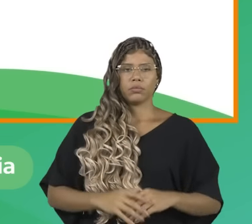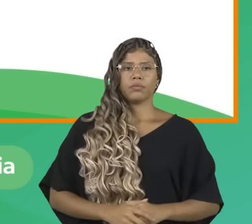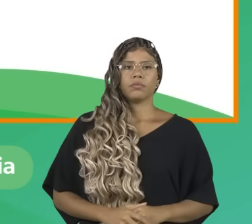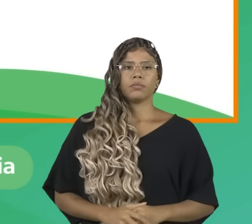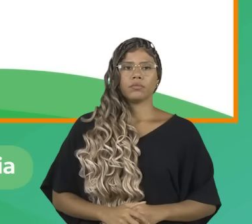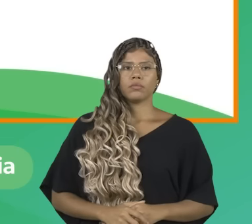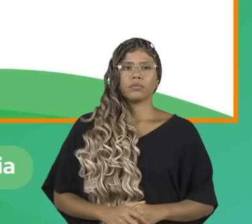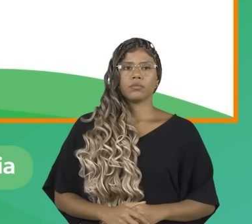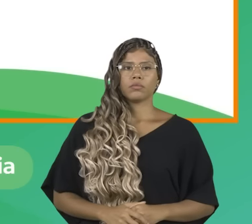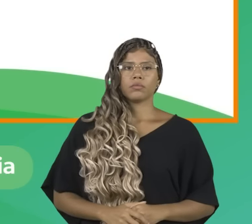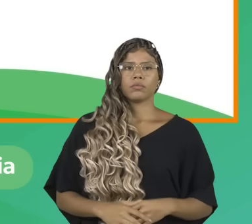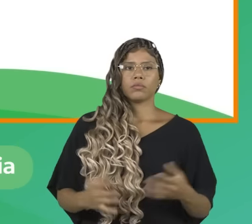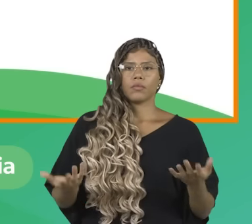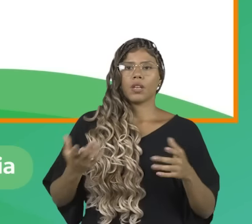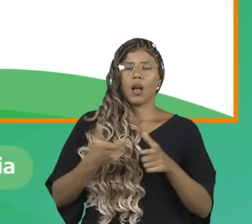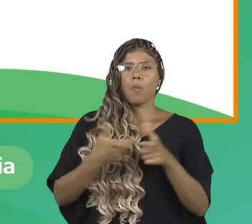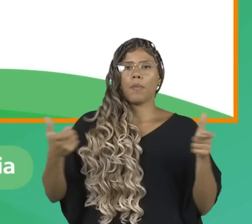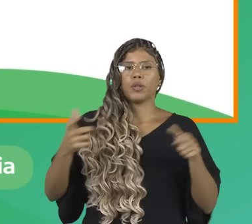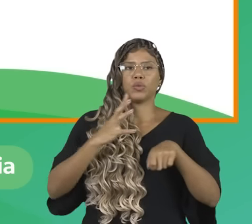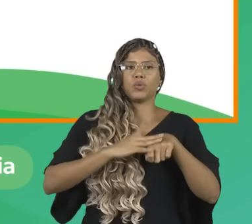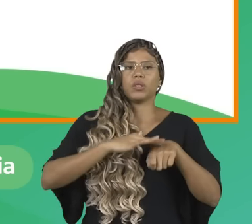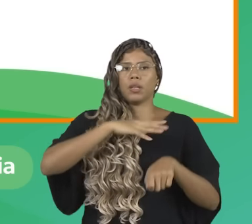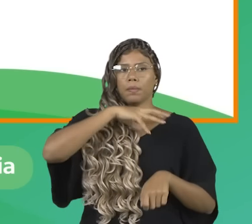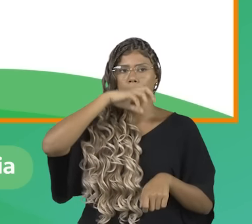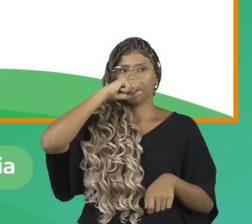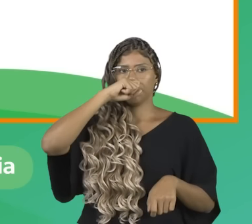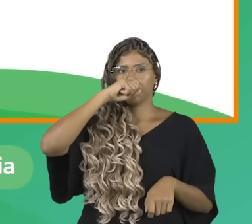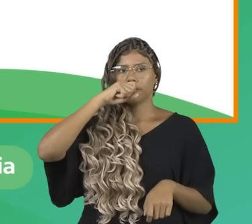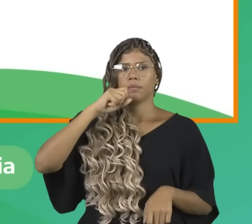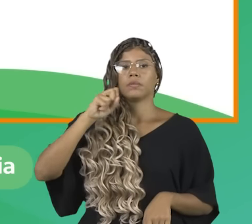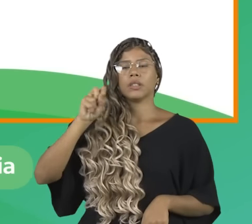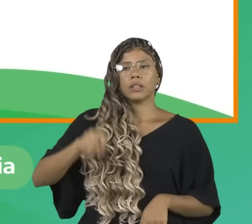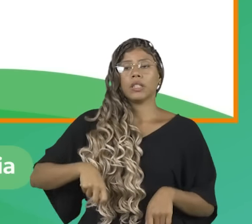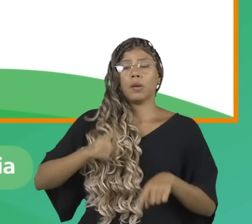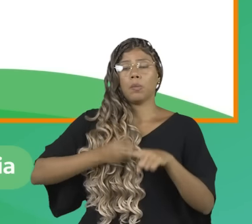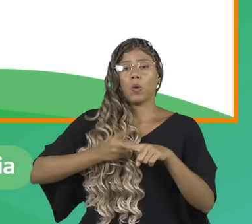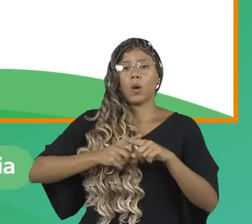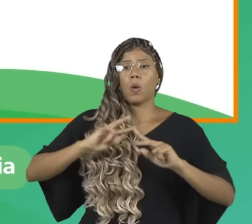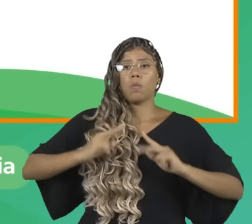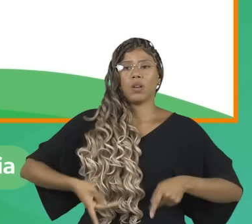geralmente gera efeitos alérgicos, porque mudança de temperatura geram